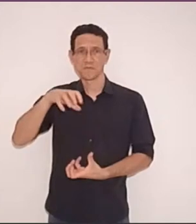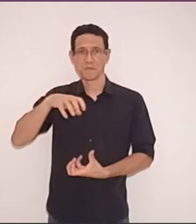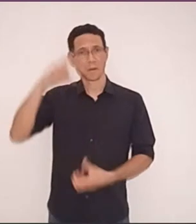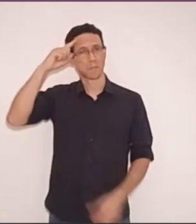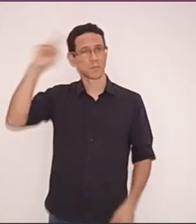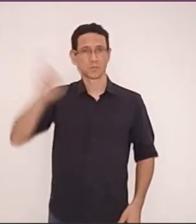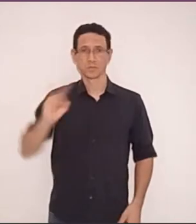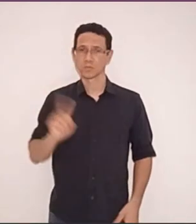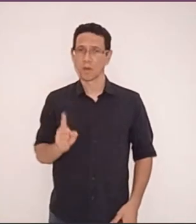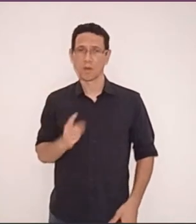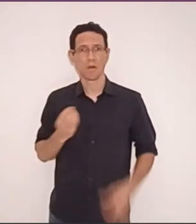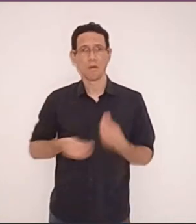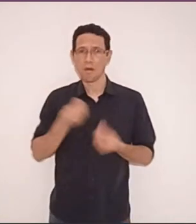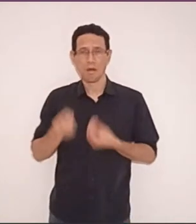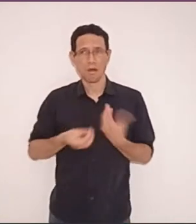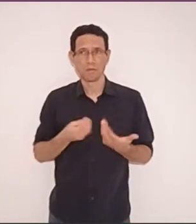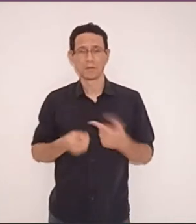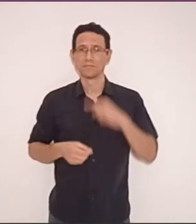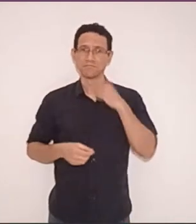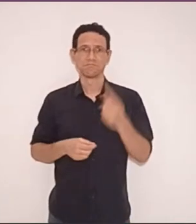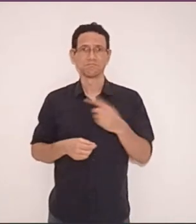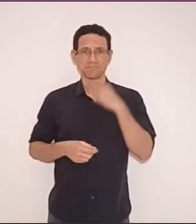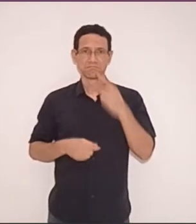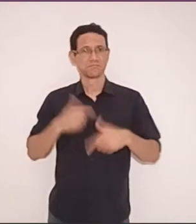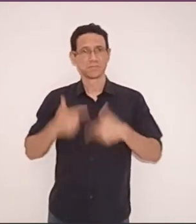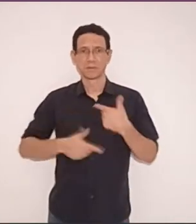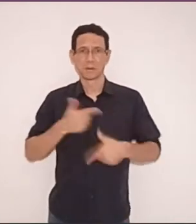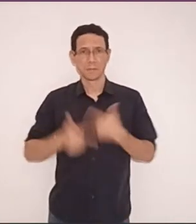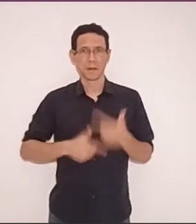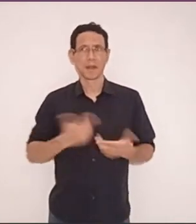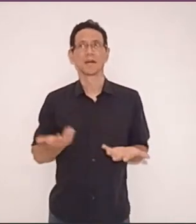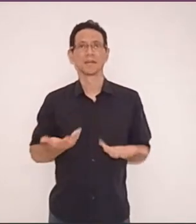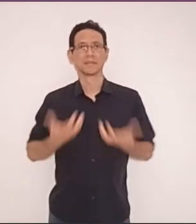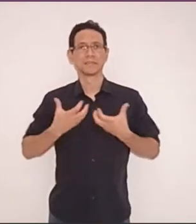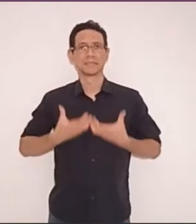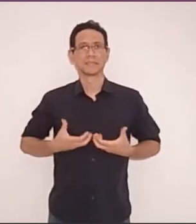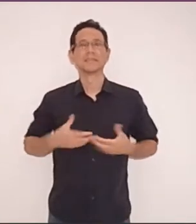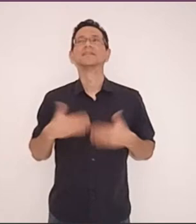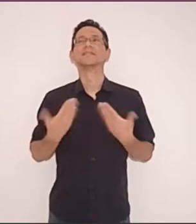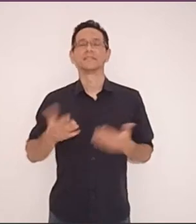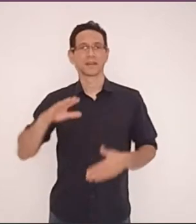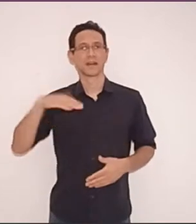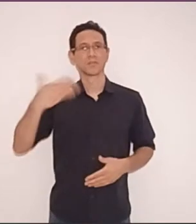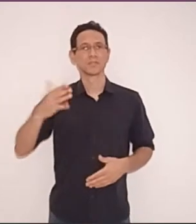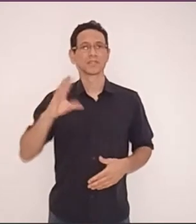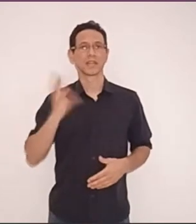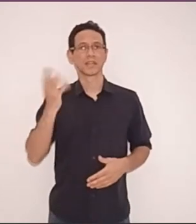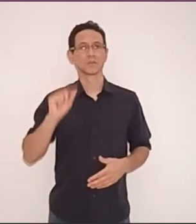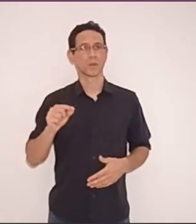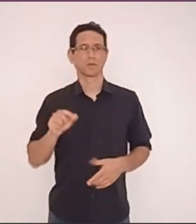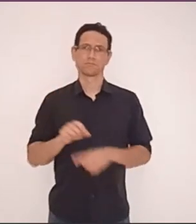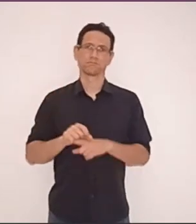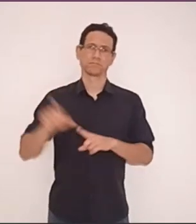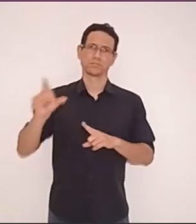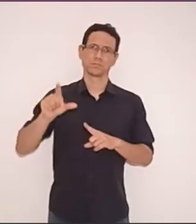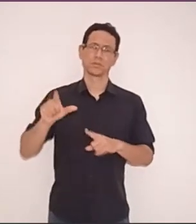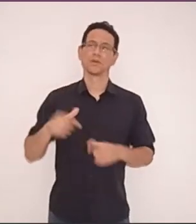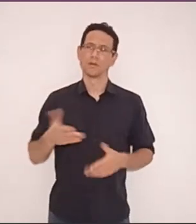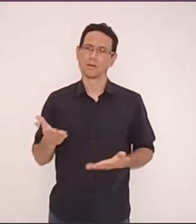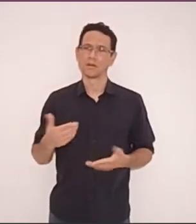vai ser quando elas ficarem velhas e não conseguirem mais da conta do trabalho então o que acontece a maioria expulsa né